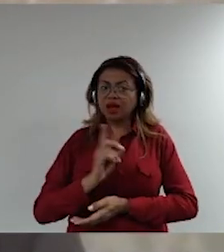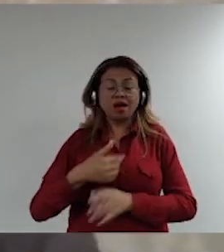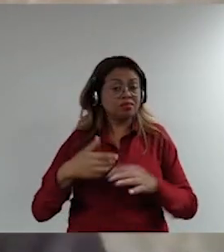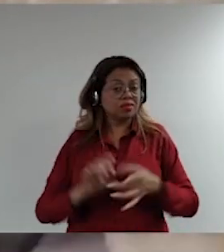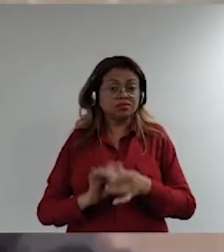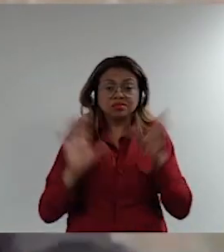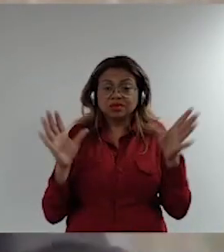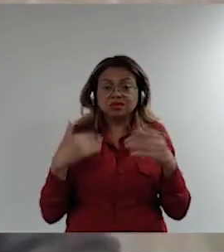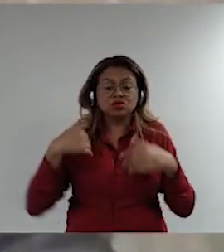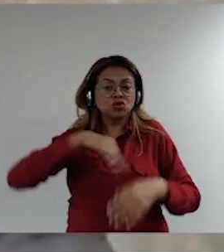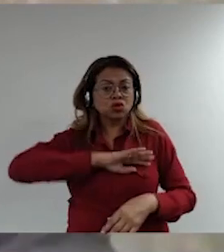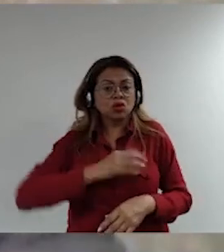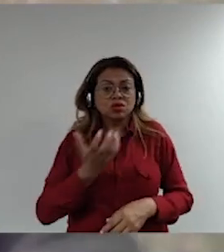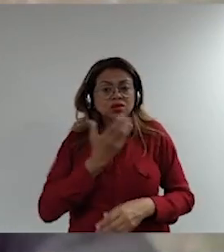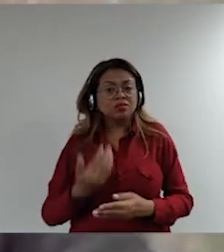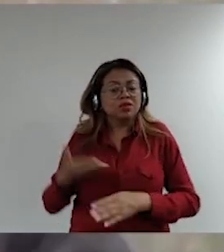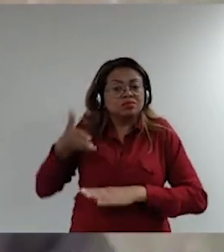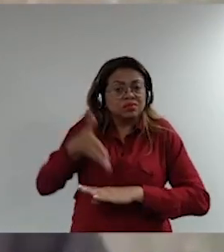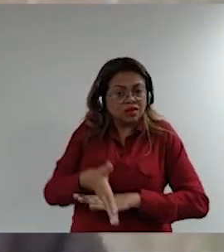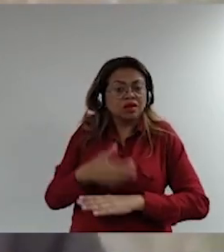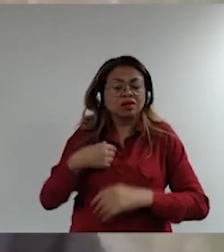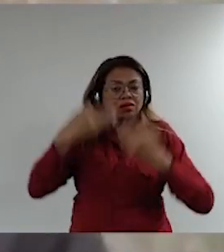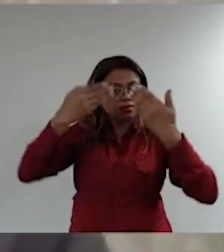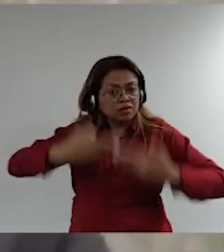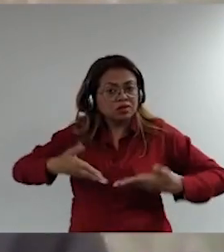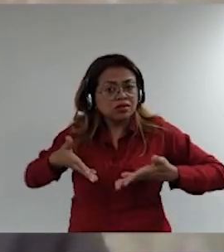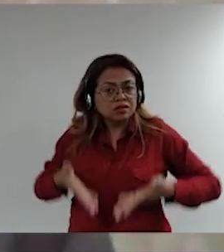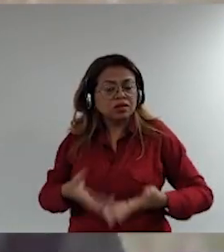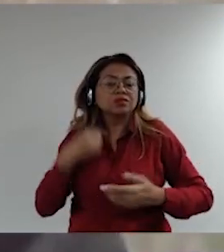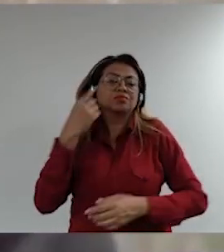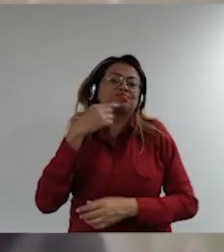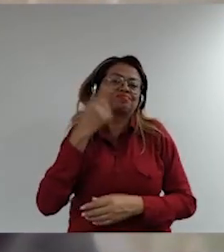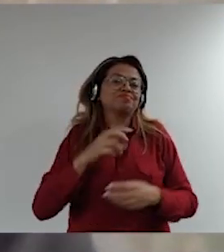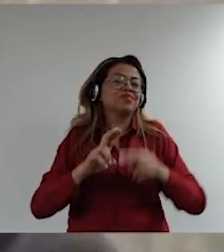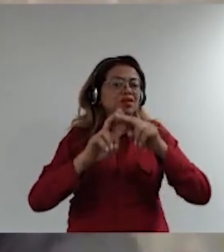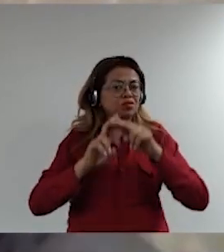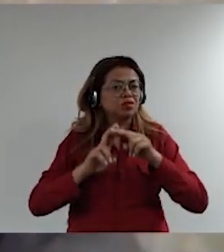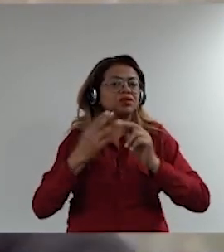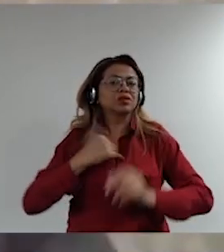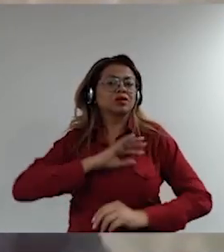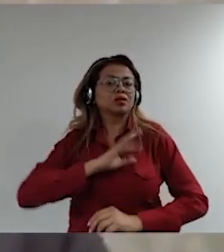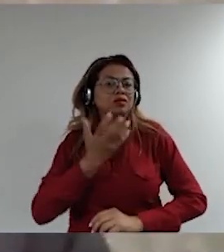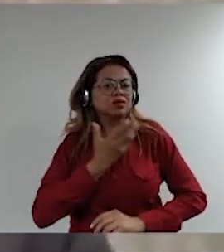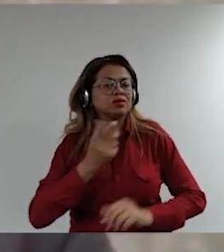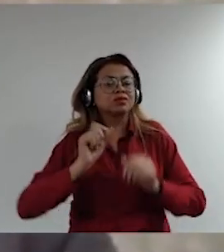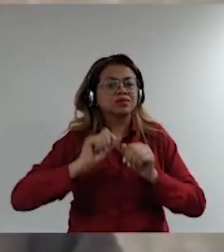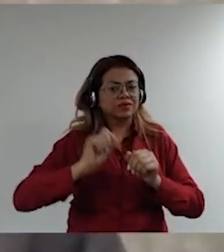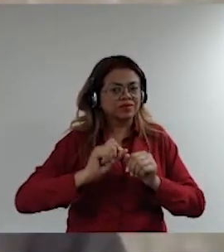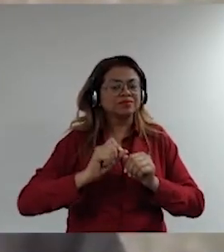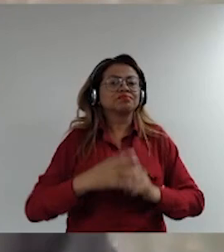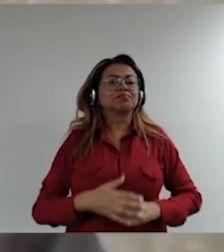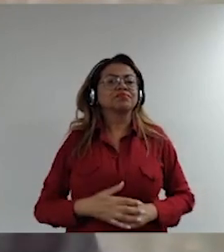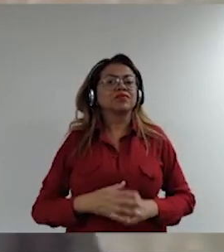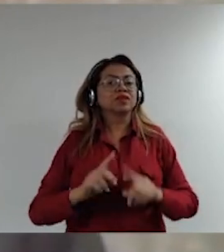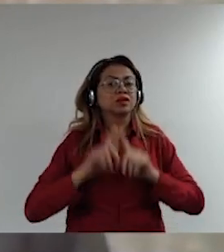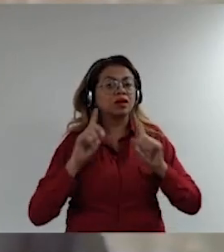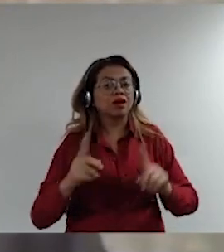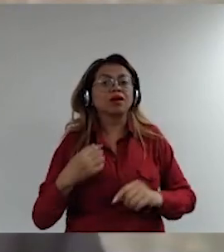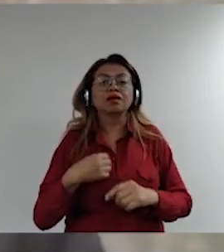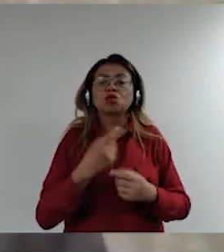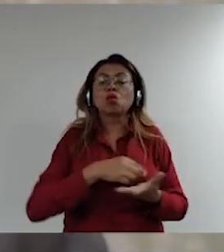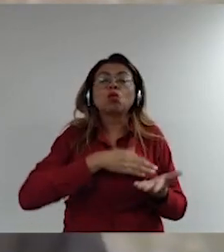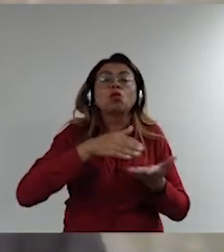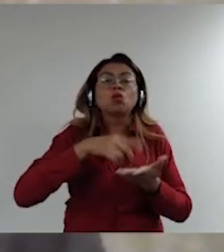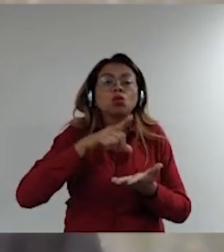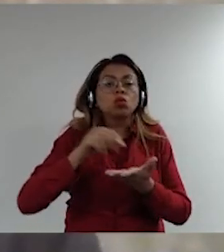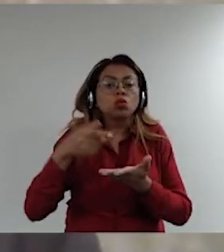né? Nós nos colocamos à disposição de vocês, a advocacia, e por isso nós queremos fazê-lo. Agora, a única coisa que a